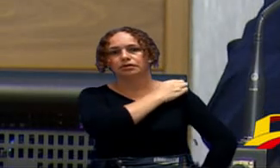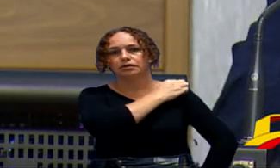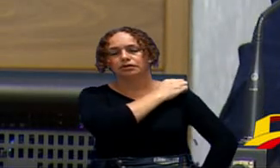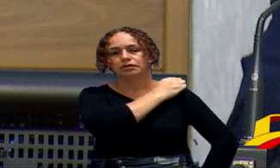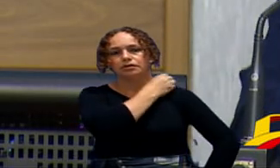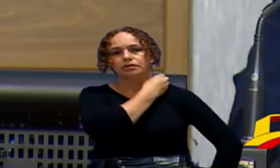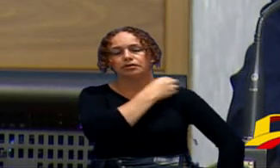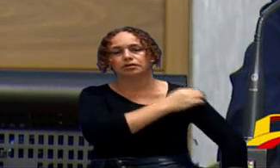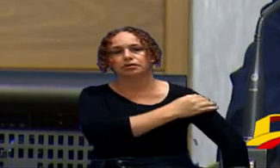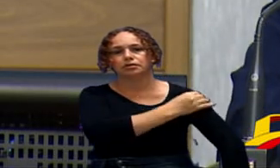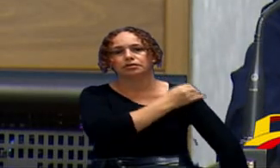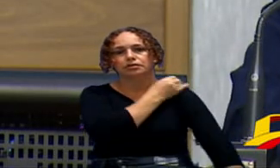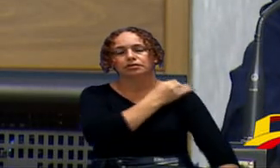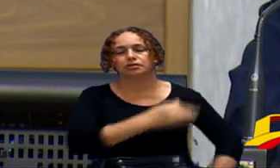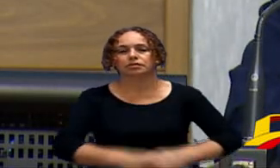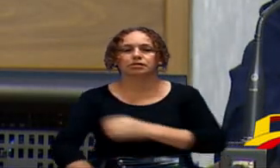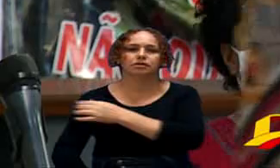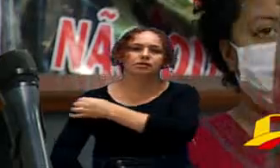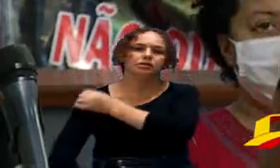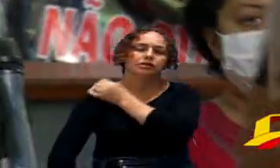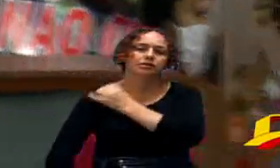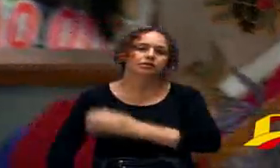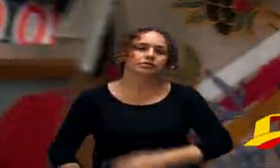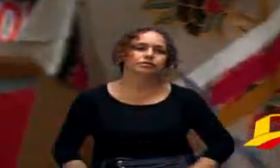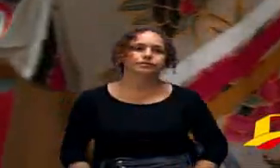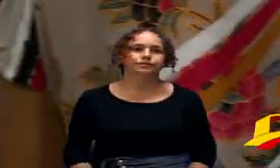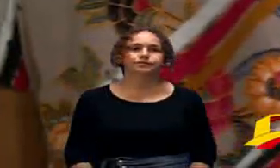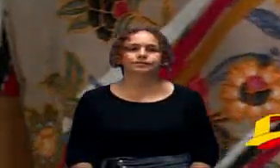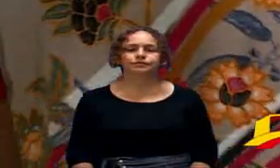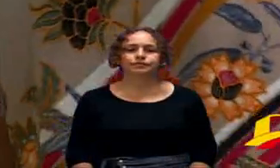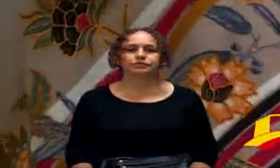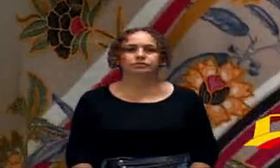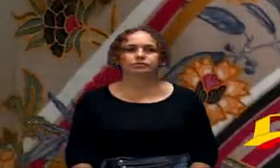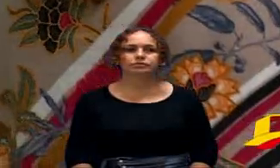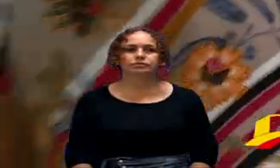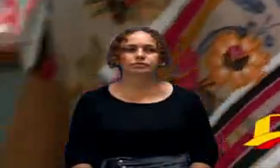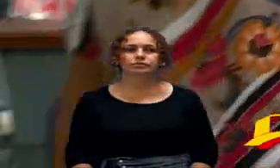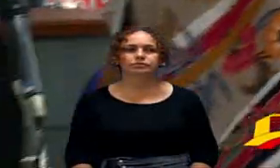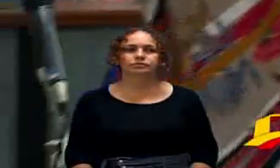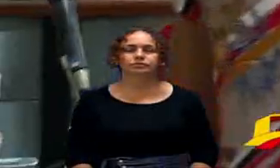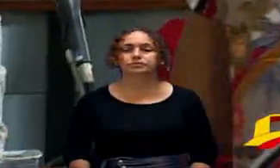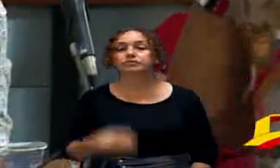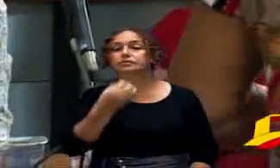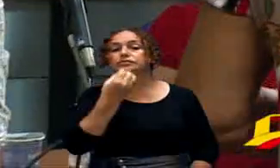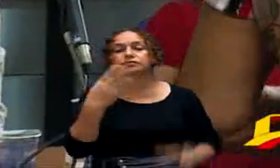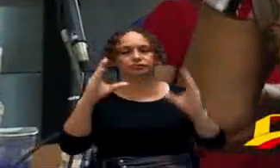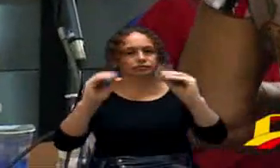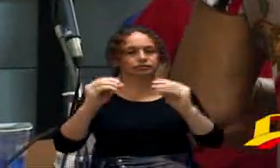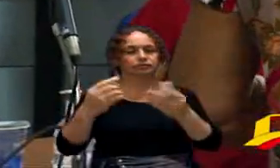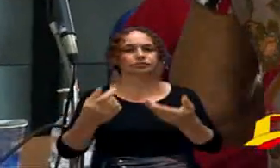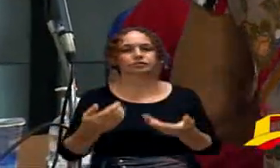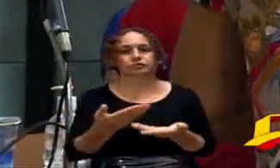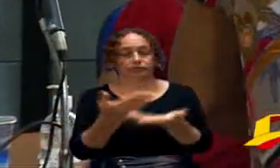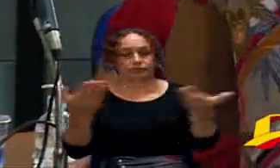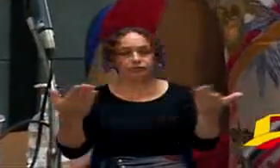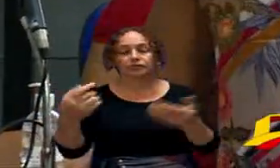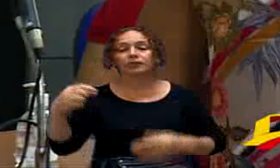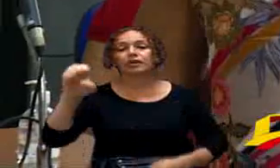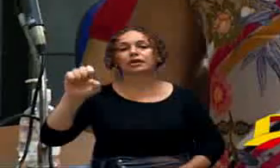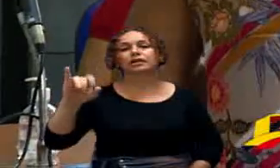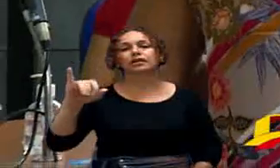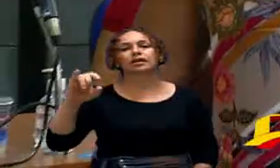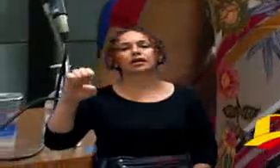nega vai falar. Vou ter que falar em pé, porque eu sou idosa. Boa noite a todos. Eu sou Eliette, sou da cidade